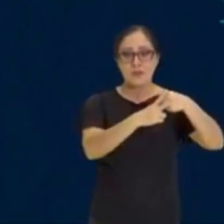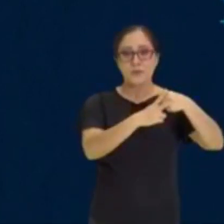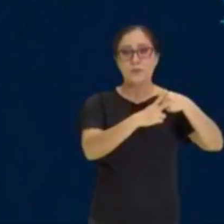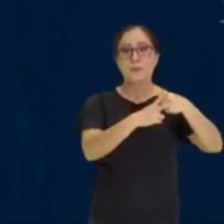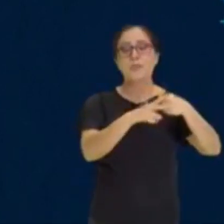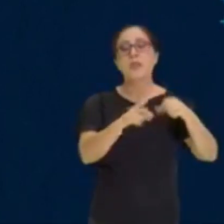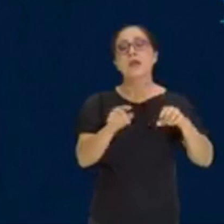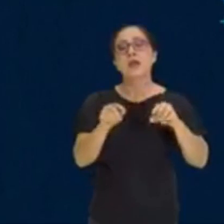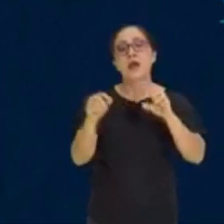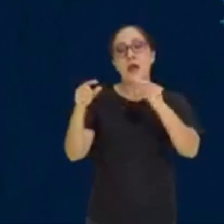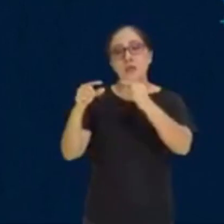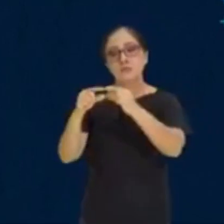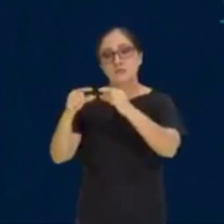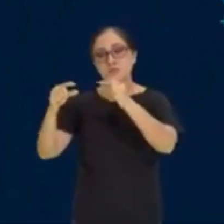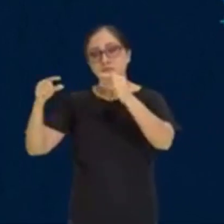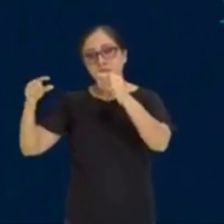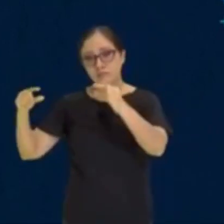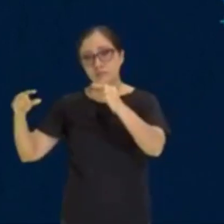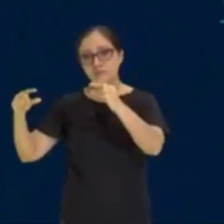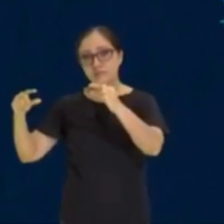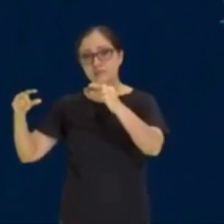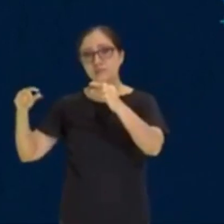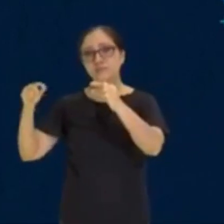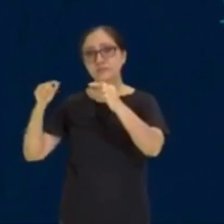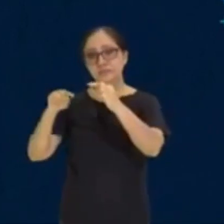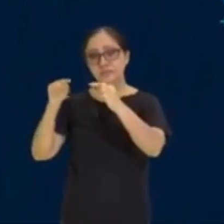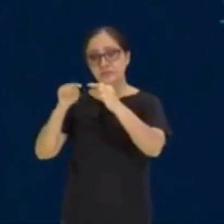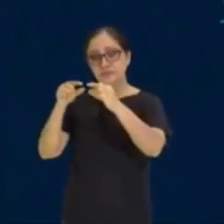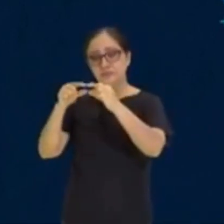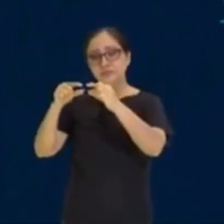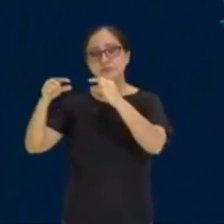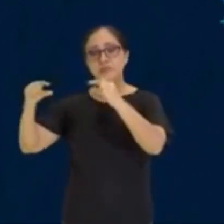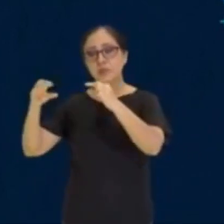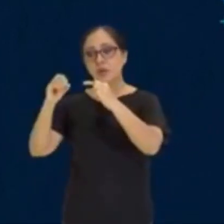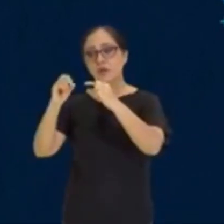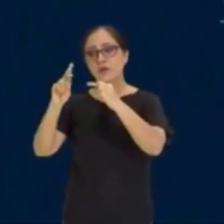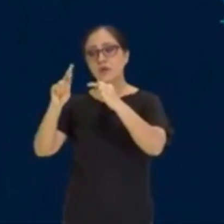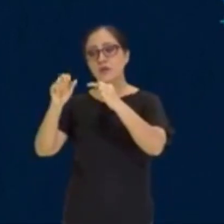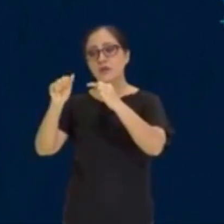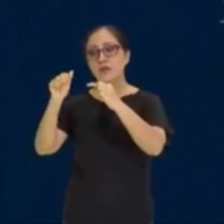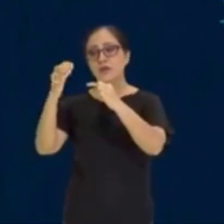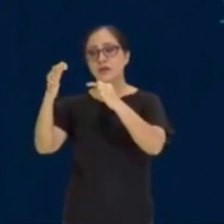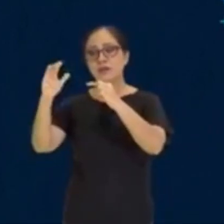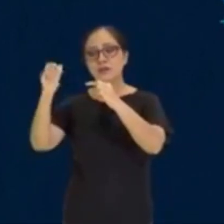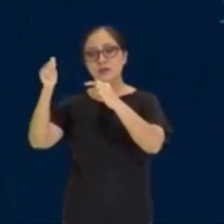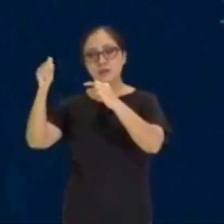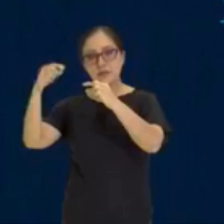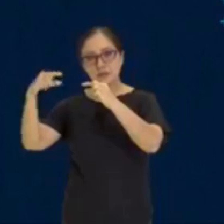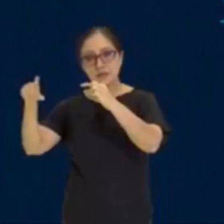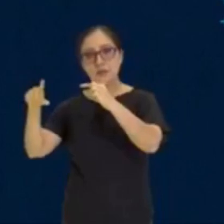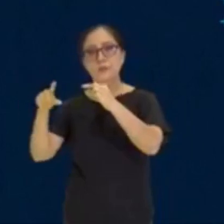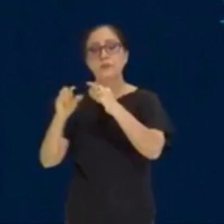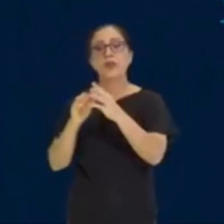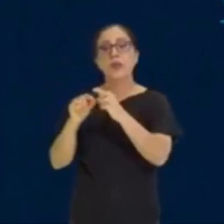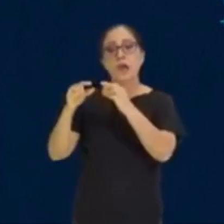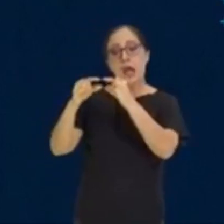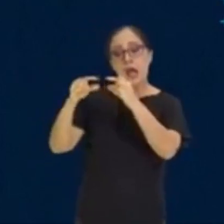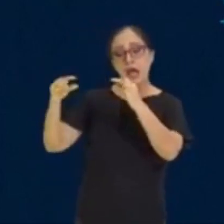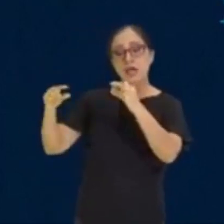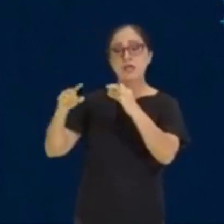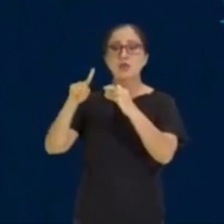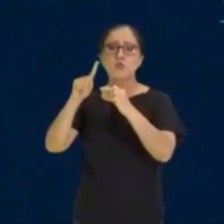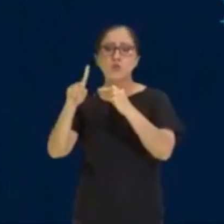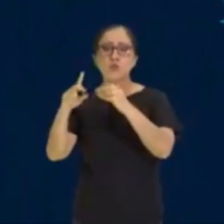O enunciado que apresenta apenas um verbo, apenas uma oração, é o período simples. Mas o que apresenta mais